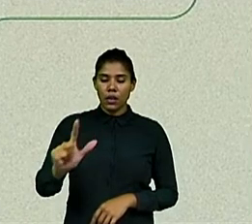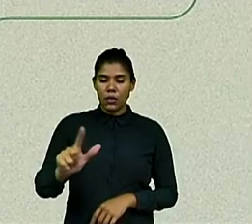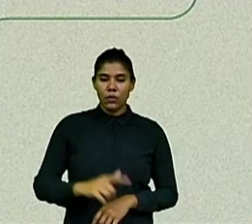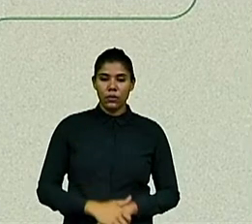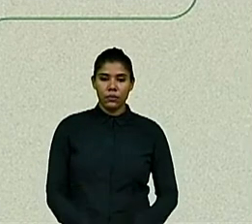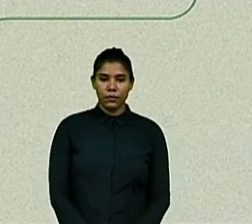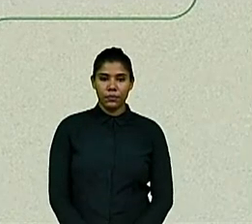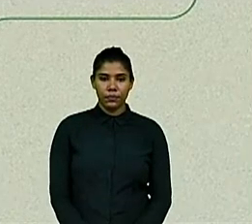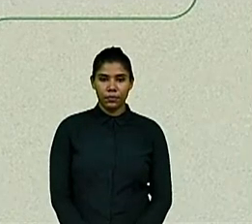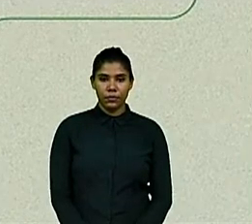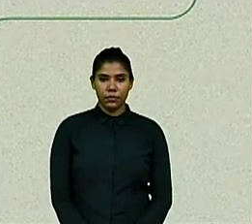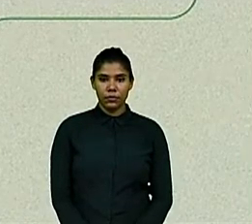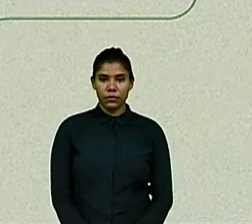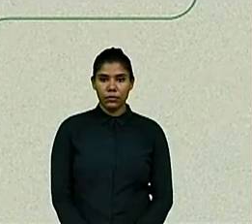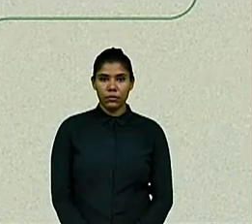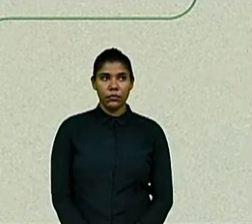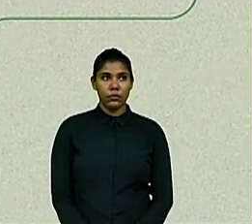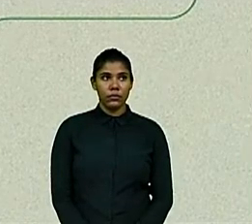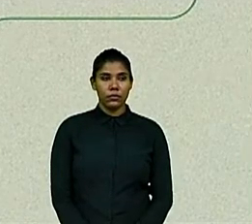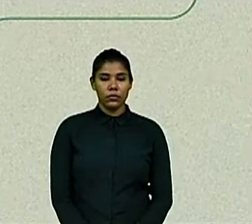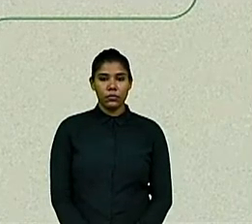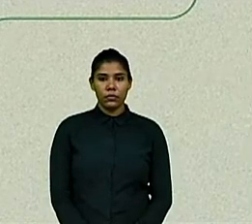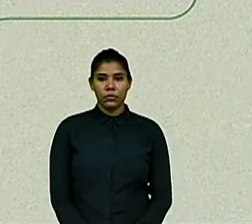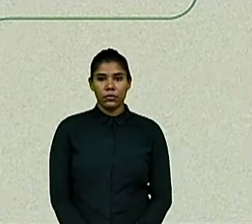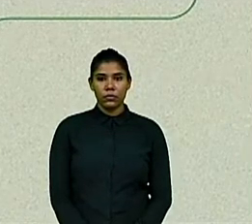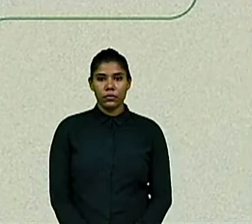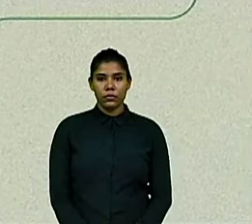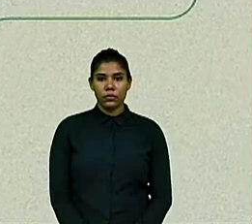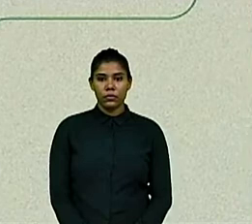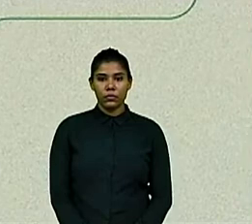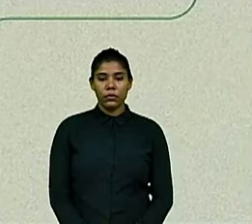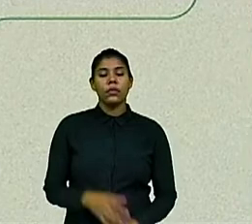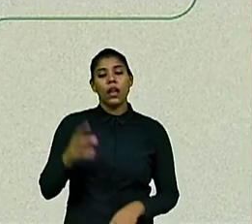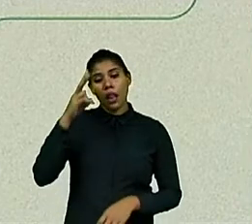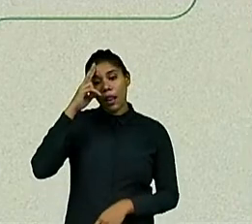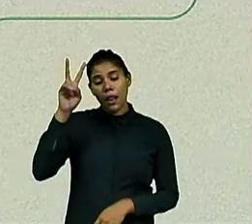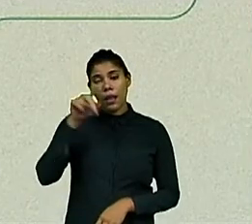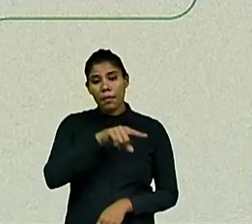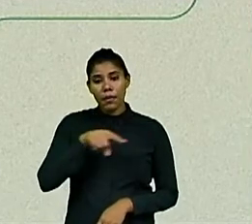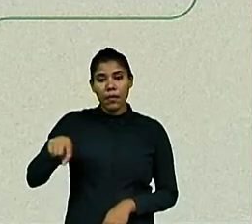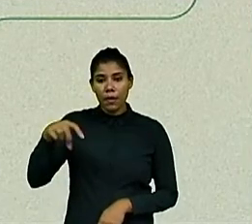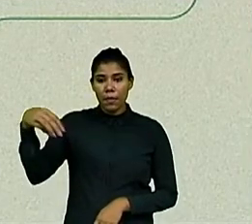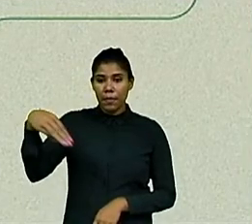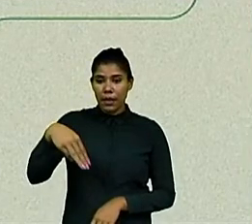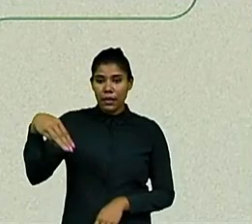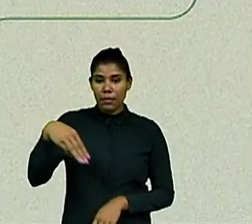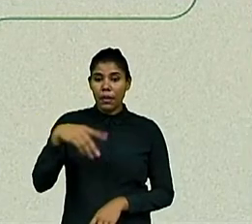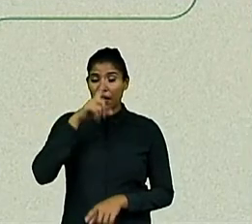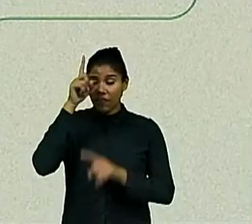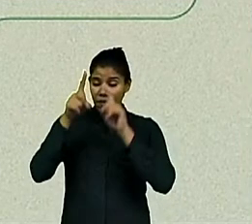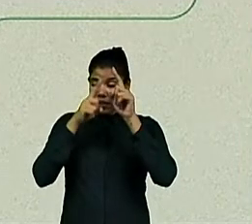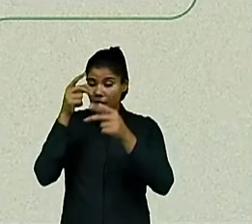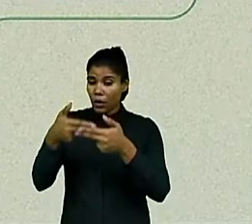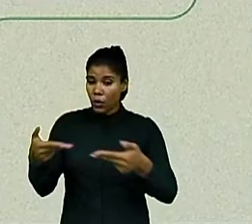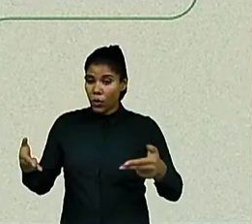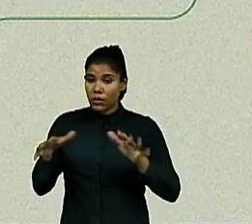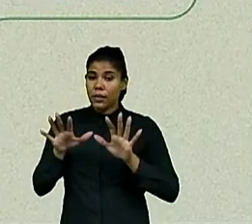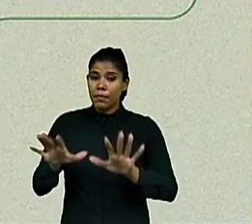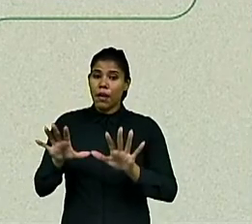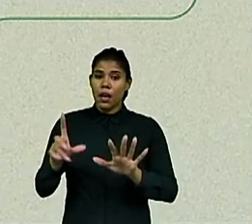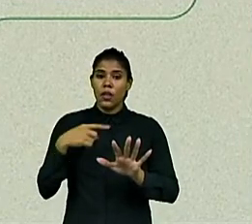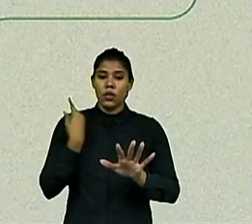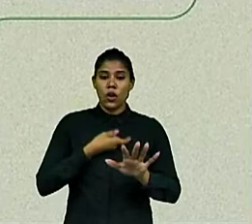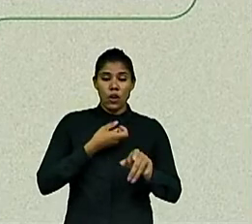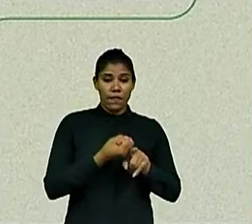observar então né tirando lá da Matemática lembrem que a matemática inventa certas coisas mas para gente